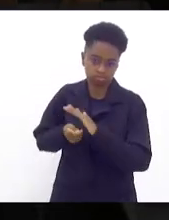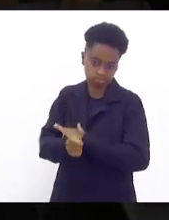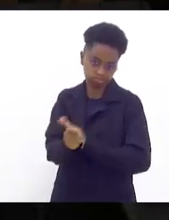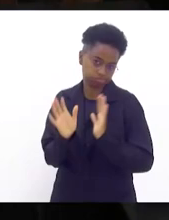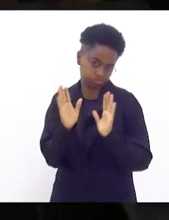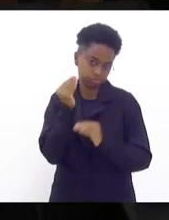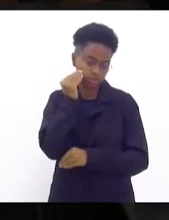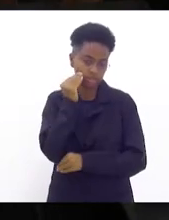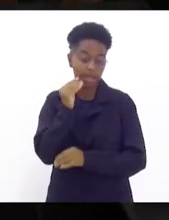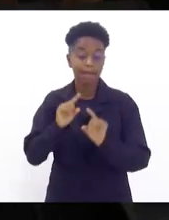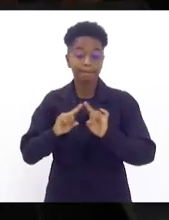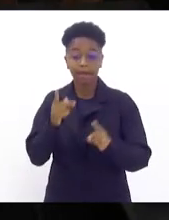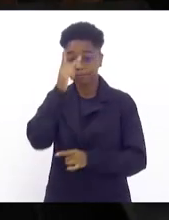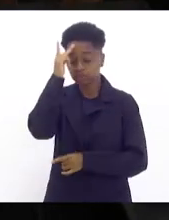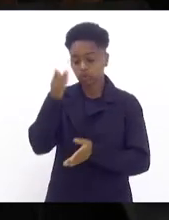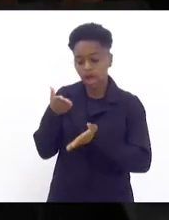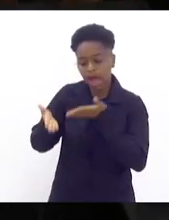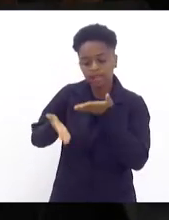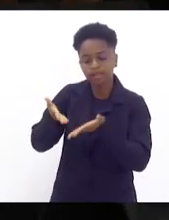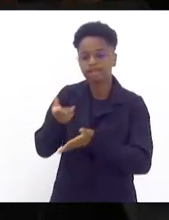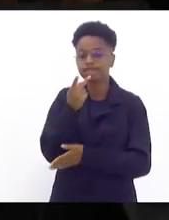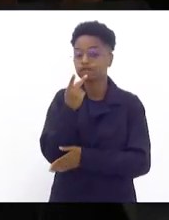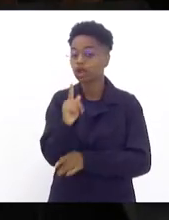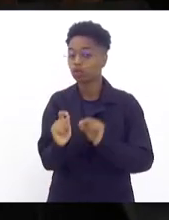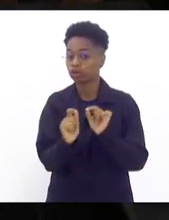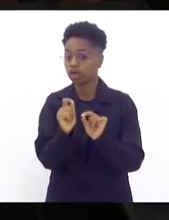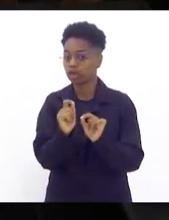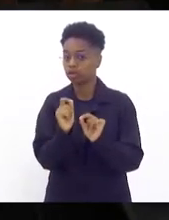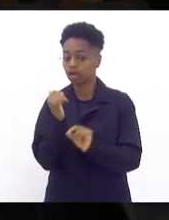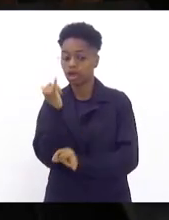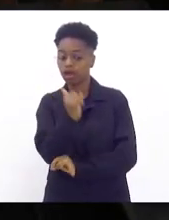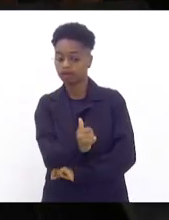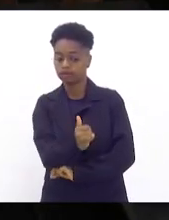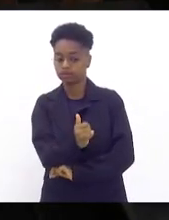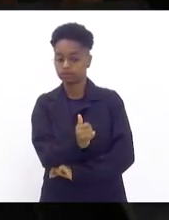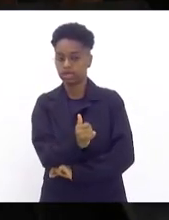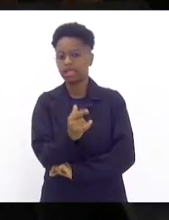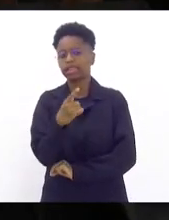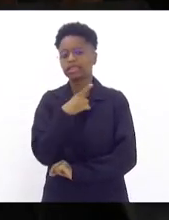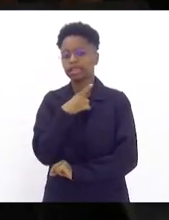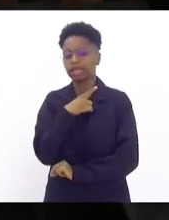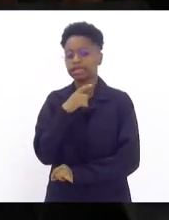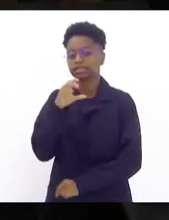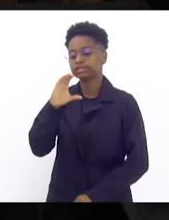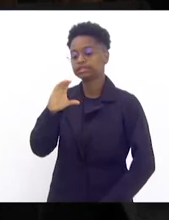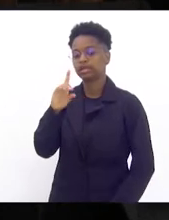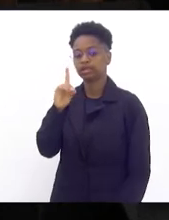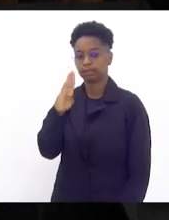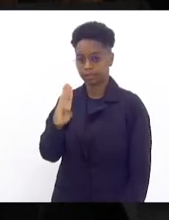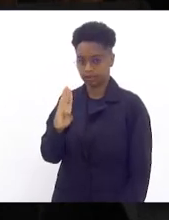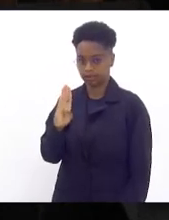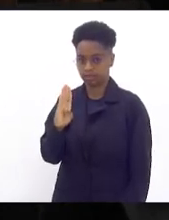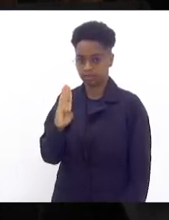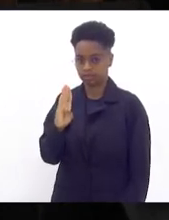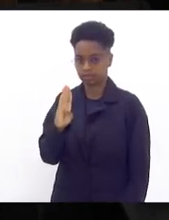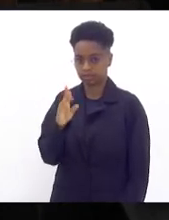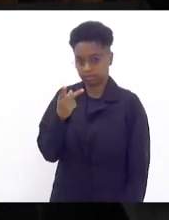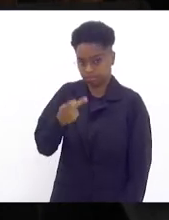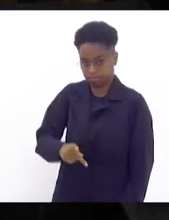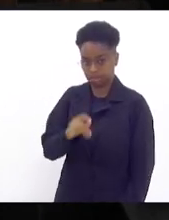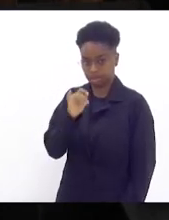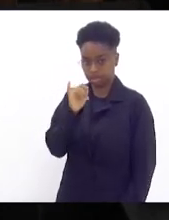A atendente ou o atendente vai dizer assim para você, tem aqui um CDB do